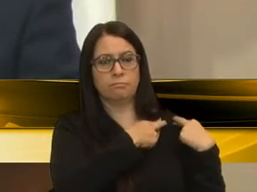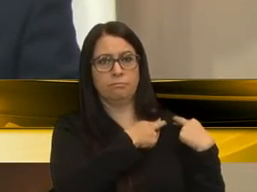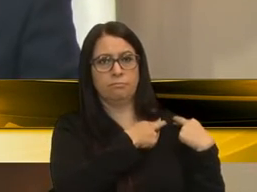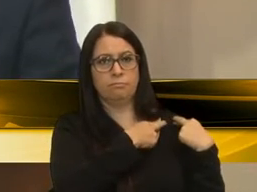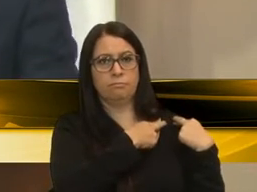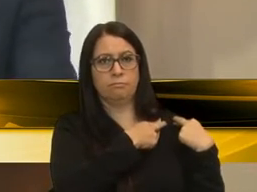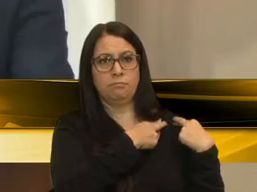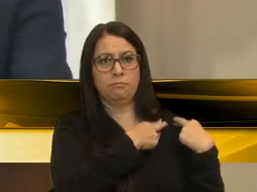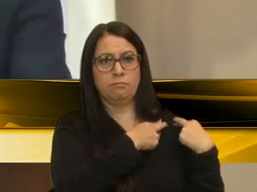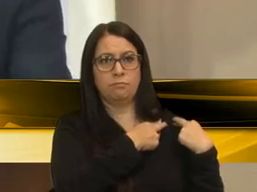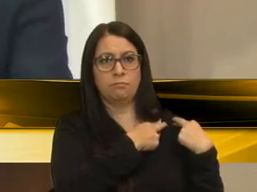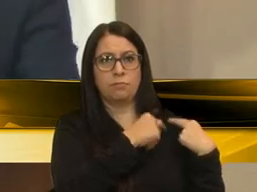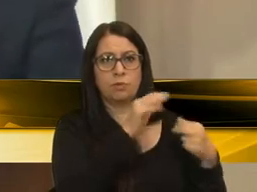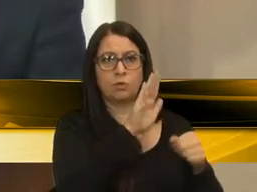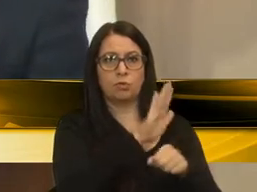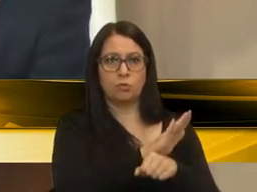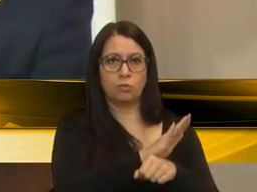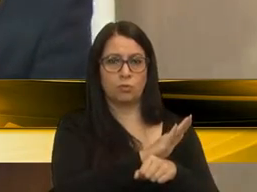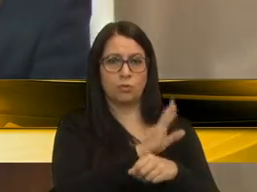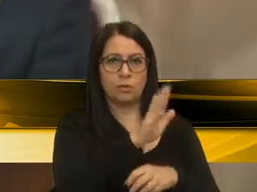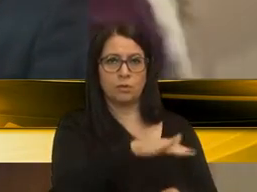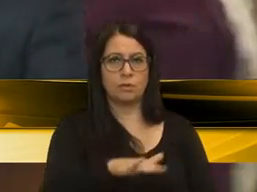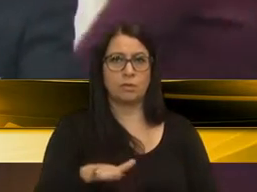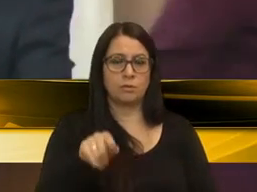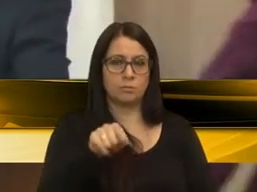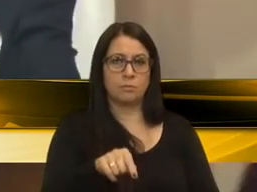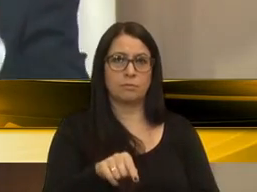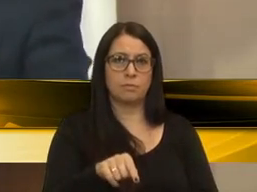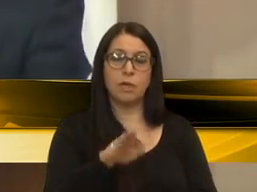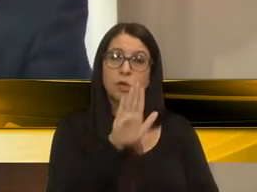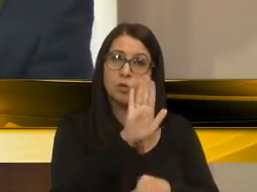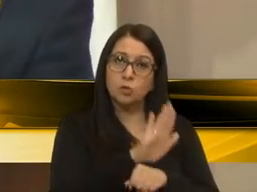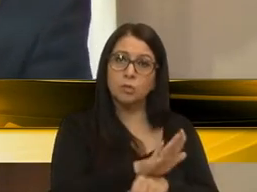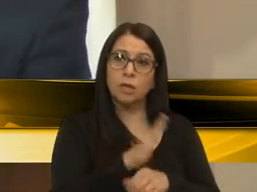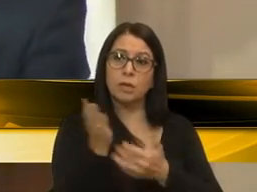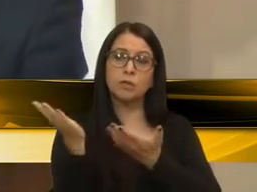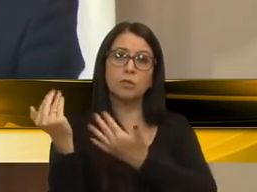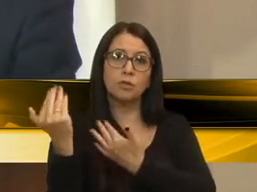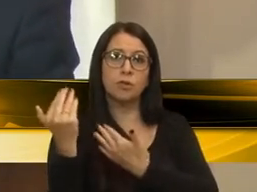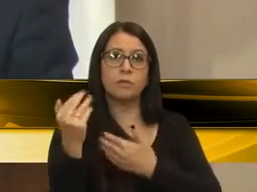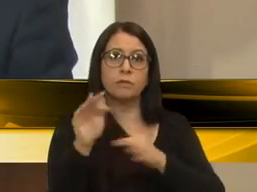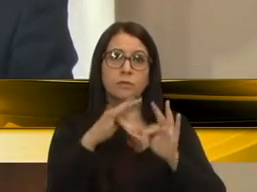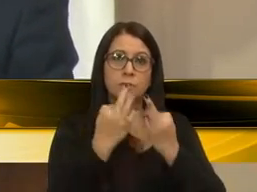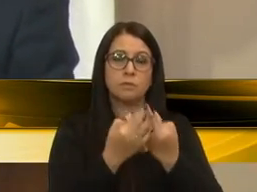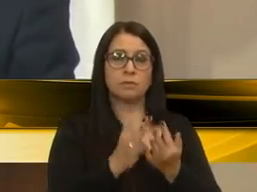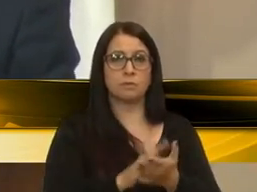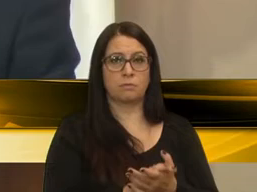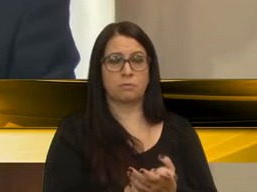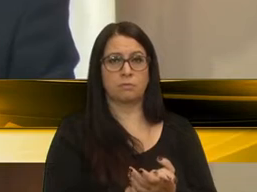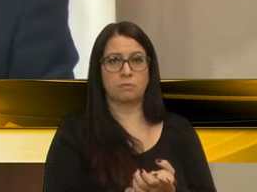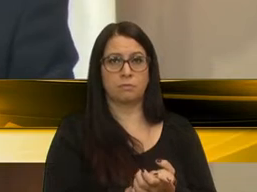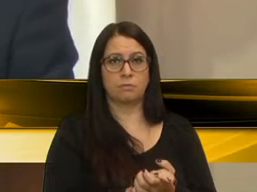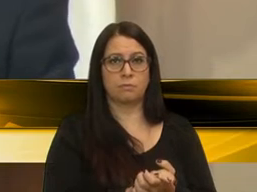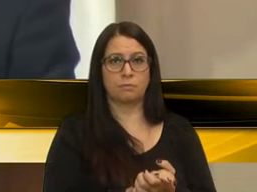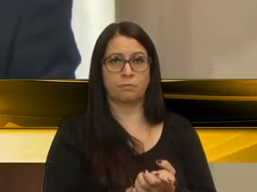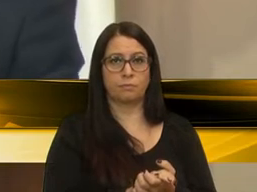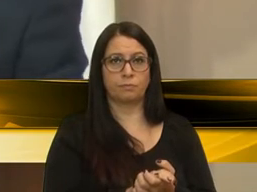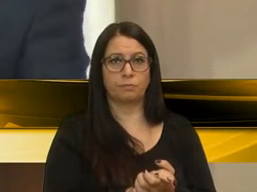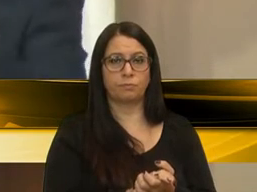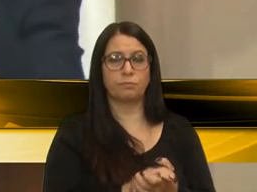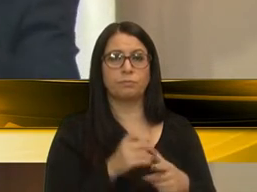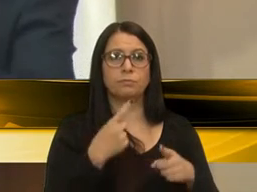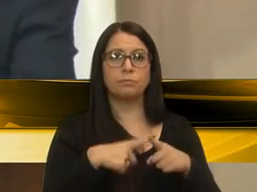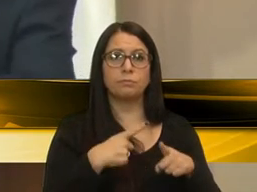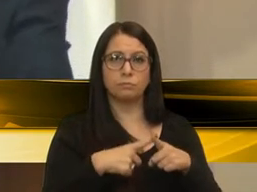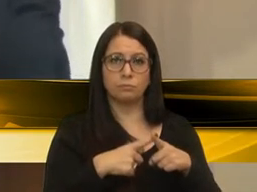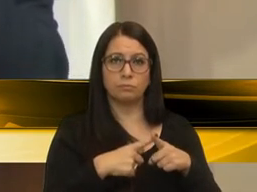responsabilidade de ajudar essas crianças aqui, de ajudar esses jovens e essas famílias. Por quê?